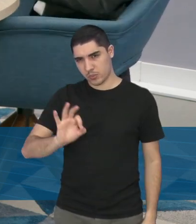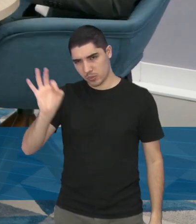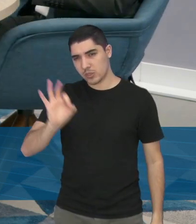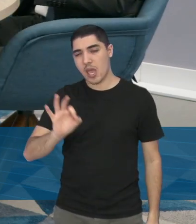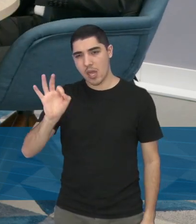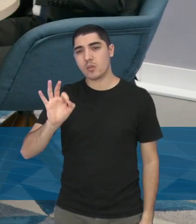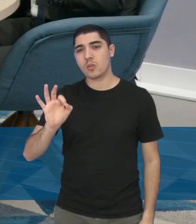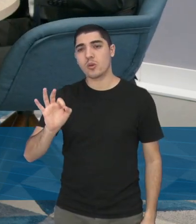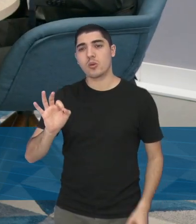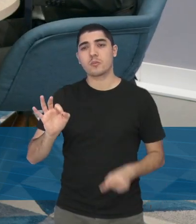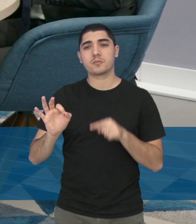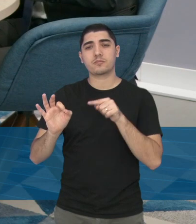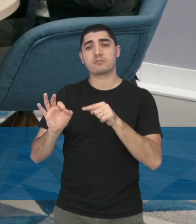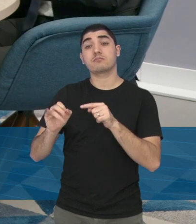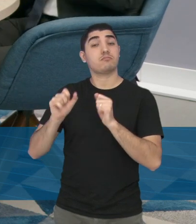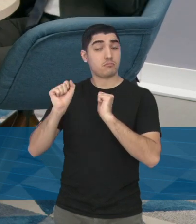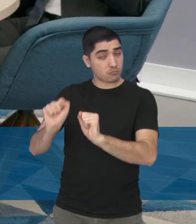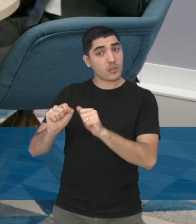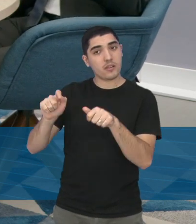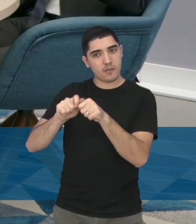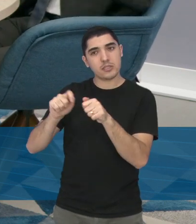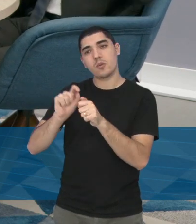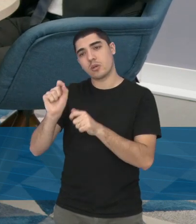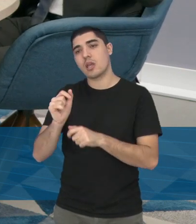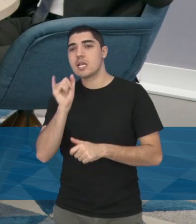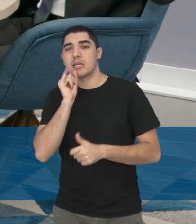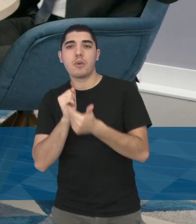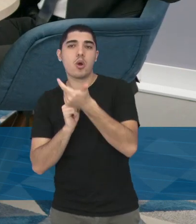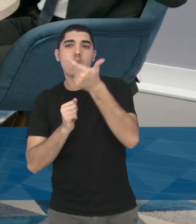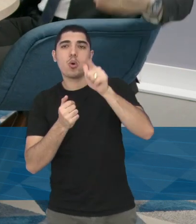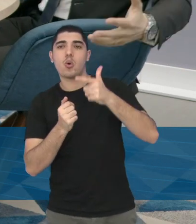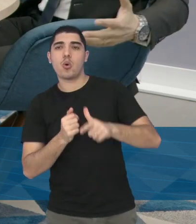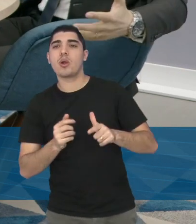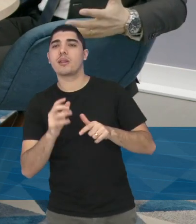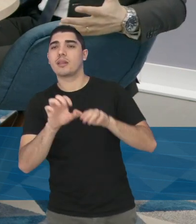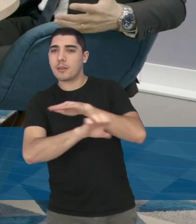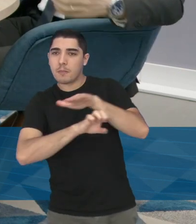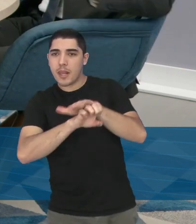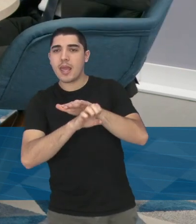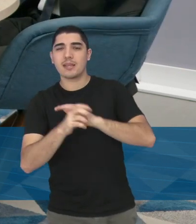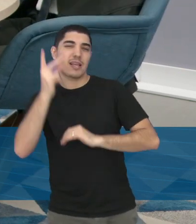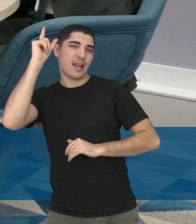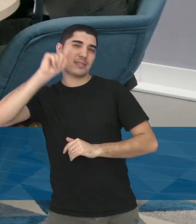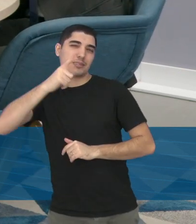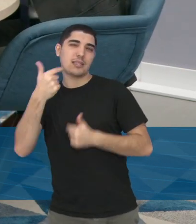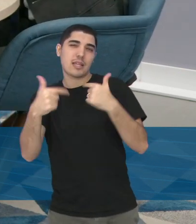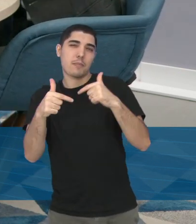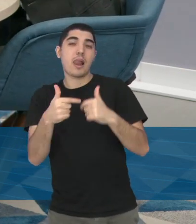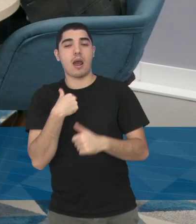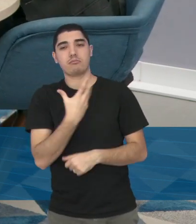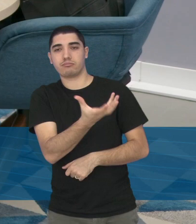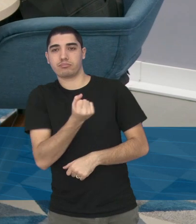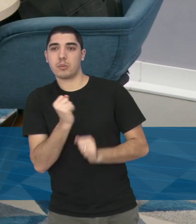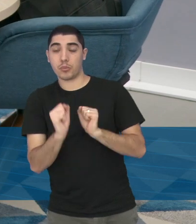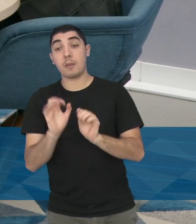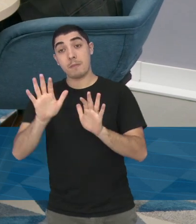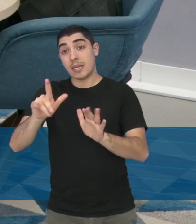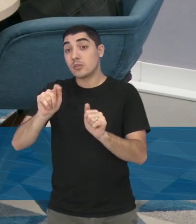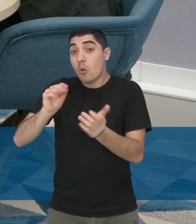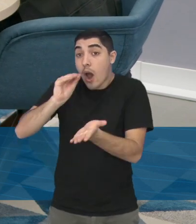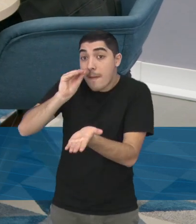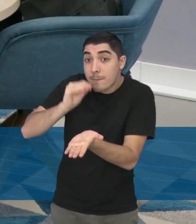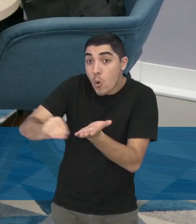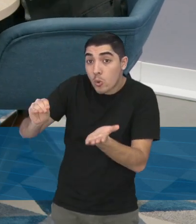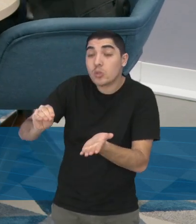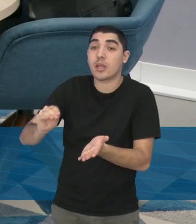está depositado lá com a rescisão, você pode sacar. Então, de outras empresas, você pode vir a sacar. O que o pessoal se confunde é o seguinte, a multa rescisória.